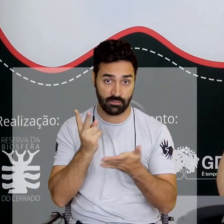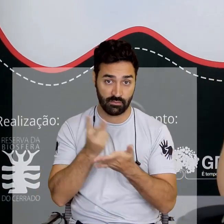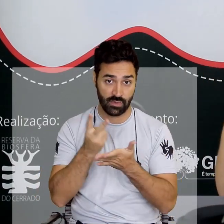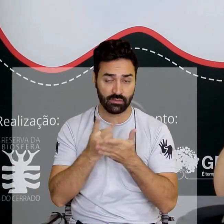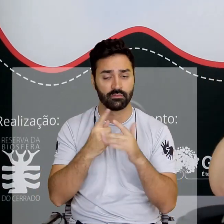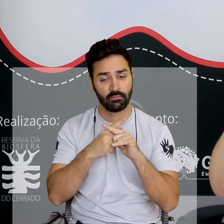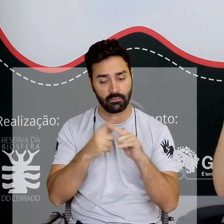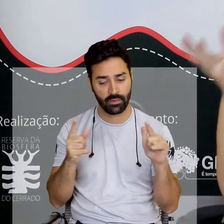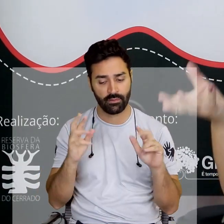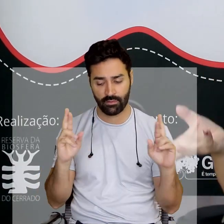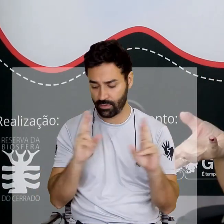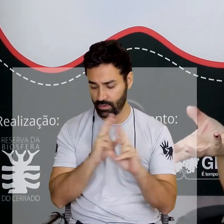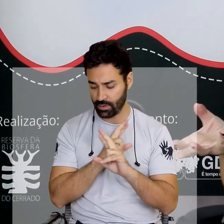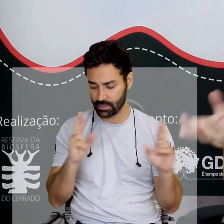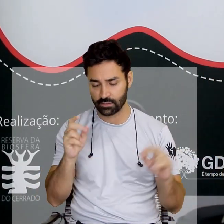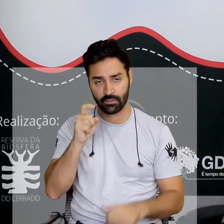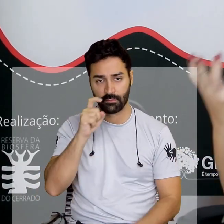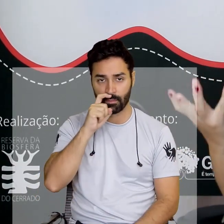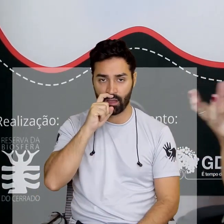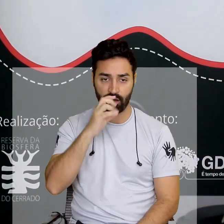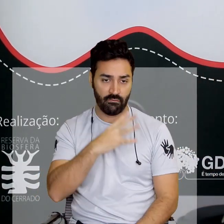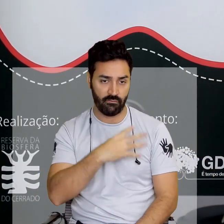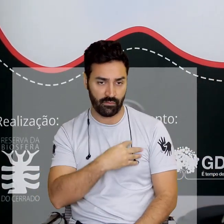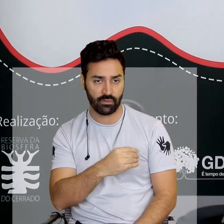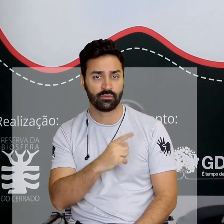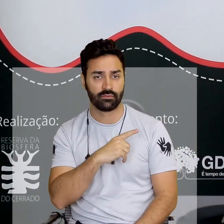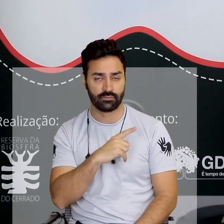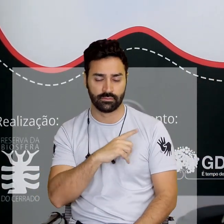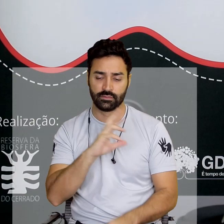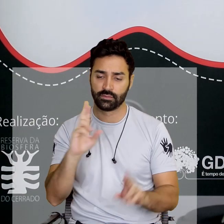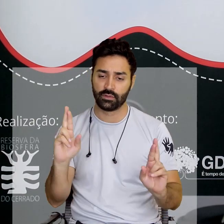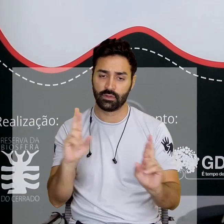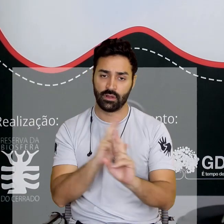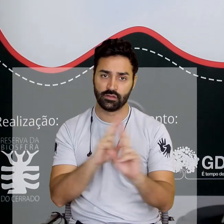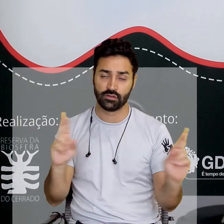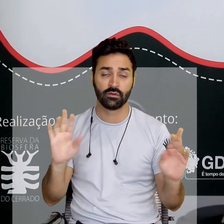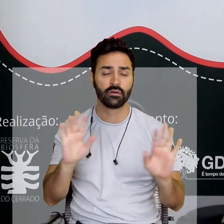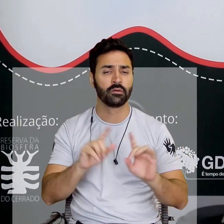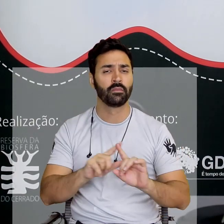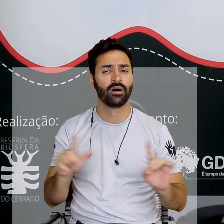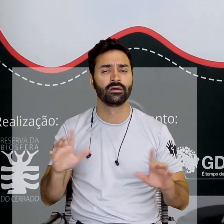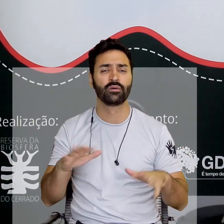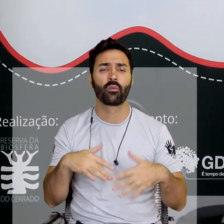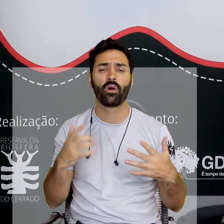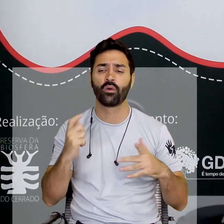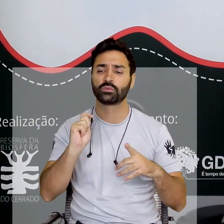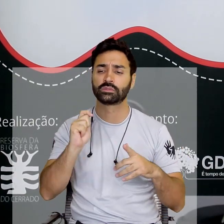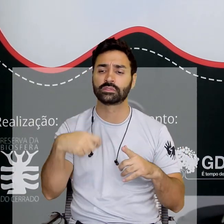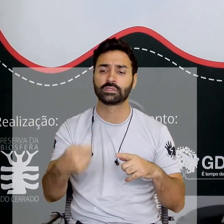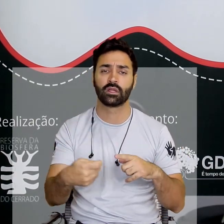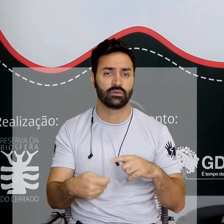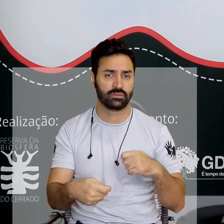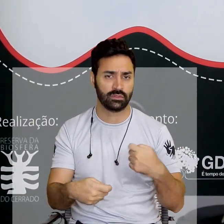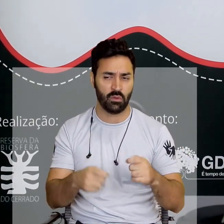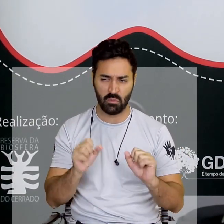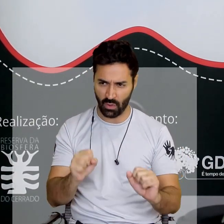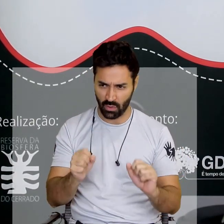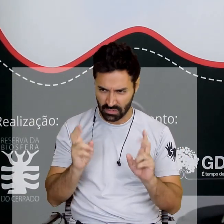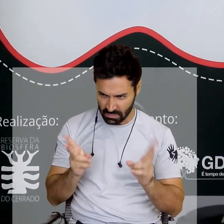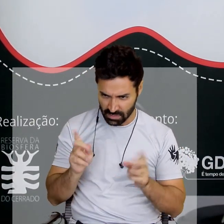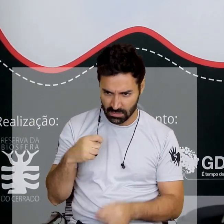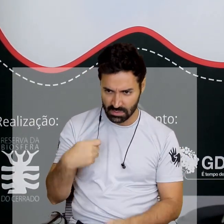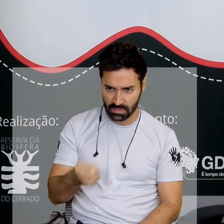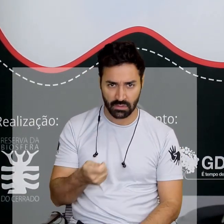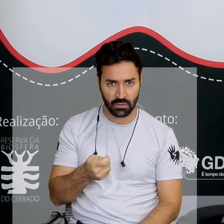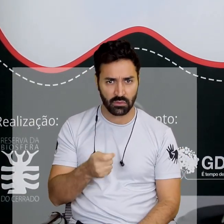pai e filho, em muitos casos, não em todos, claro. Mas qual é o sinal que a gente usa? Eu não posso usar o mesmo sinal para mãe e